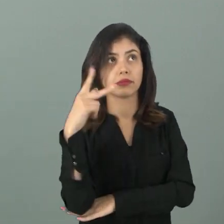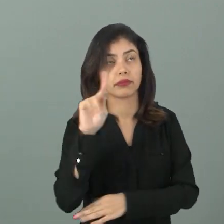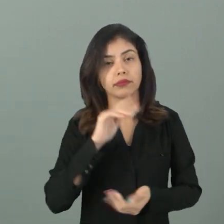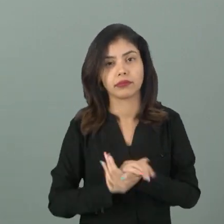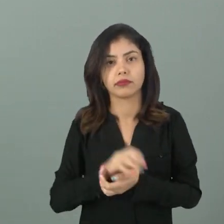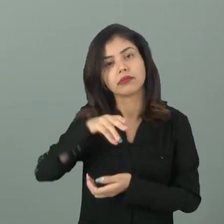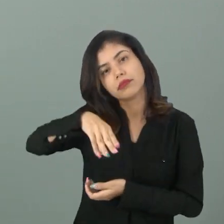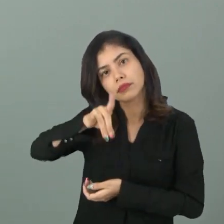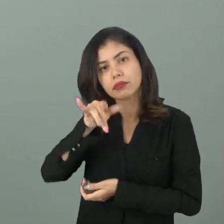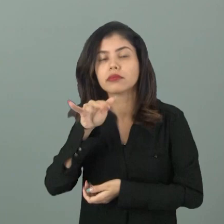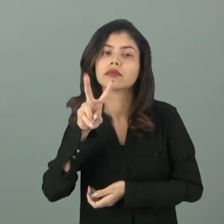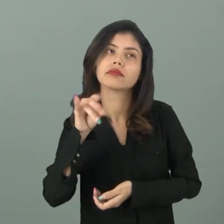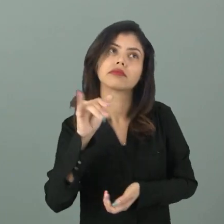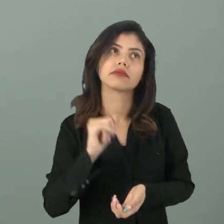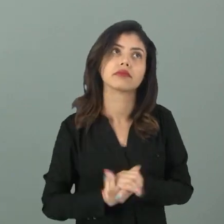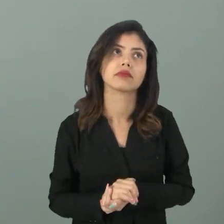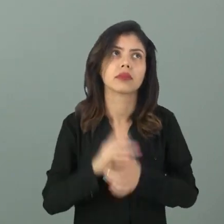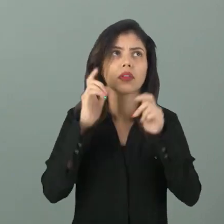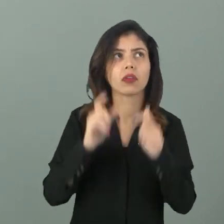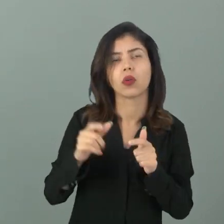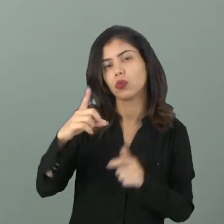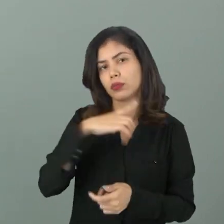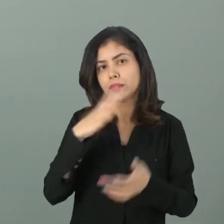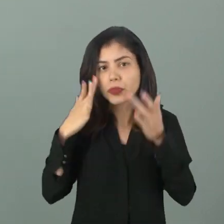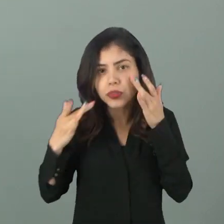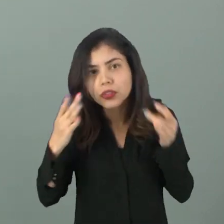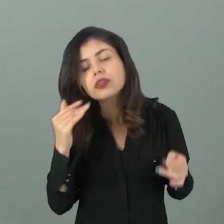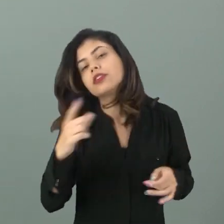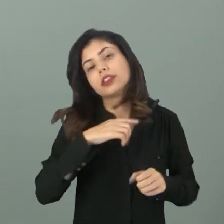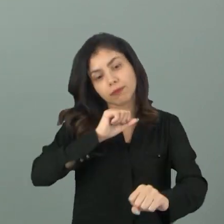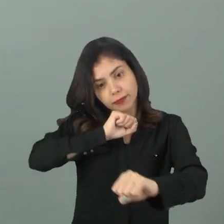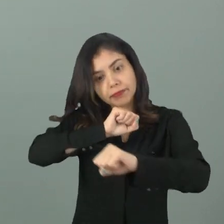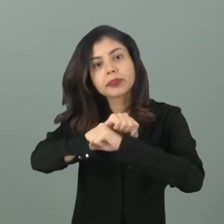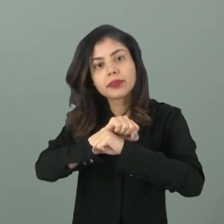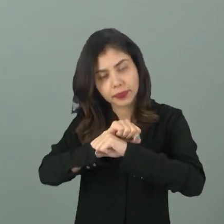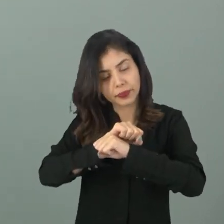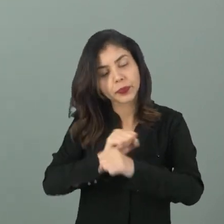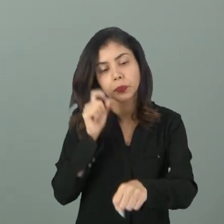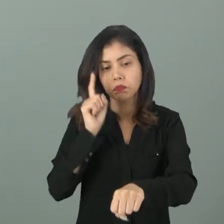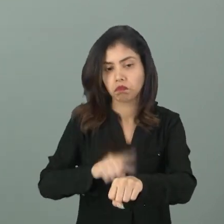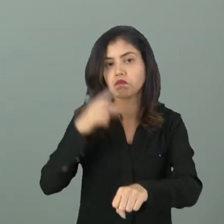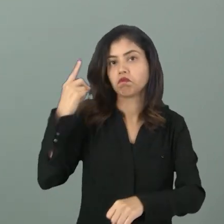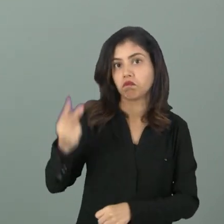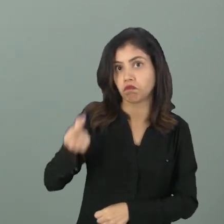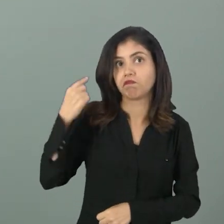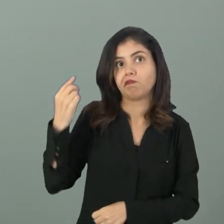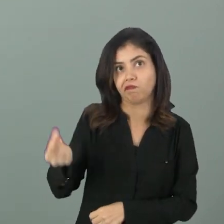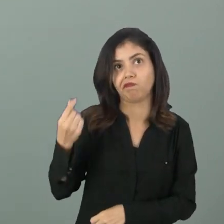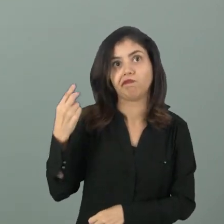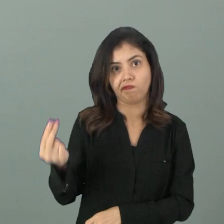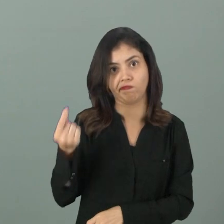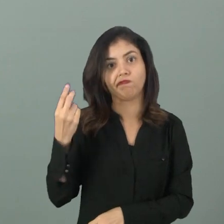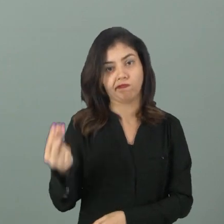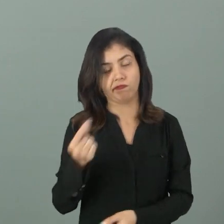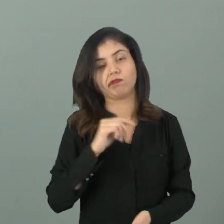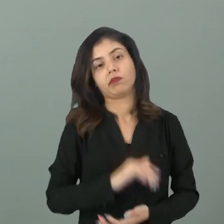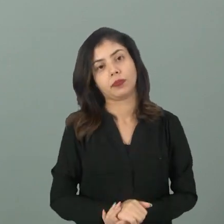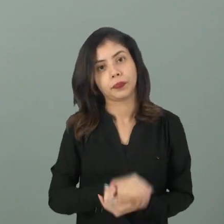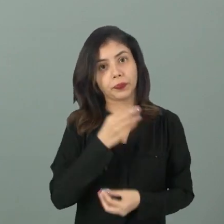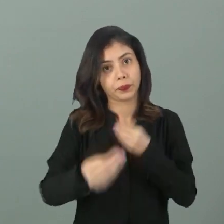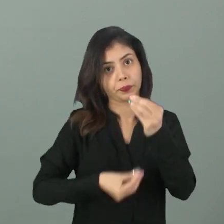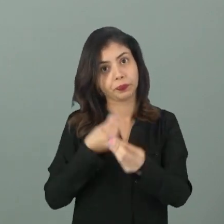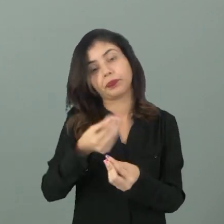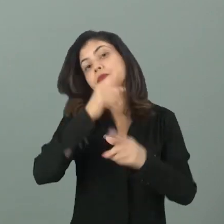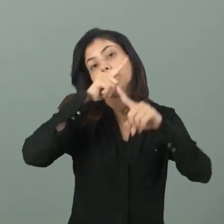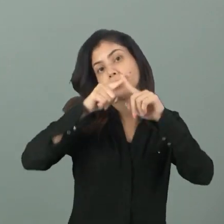período medieval, onde o teatro também teve uma pausa por um bom tempo, né? E depois, como